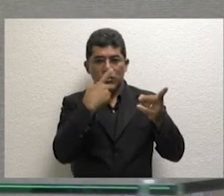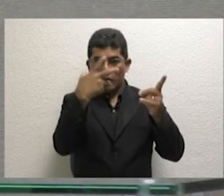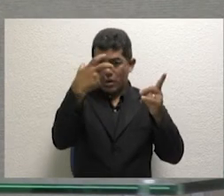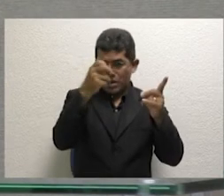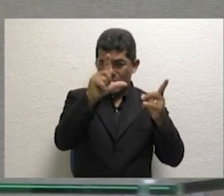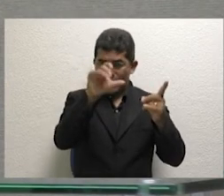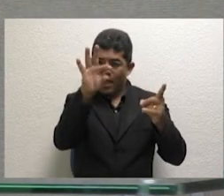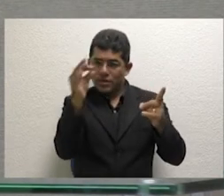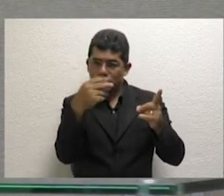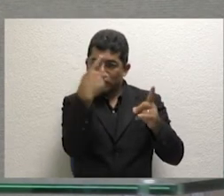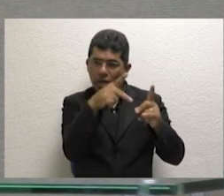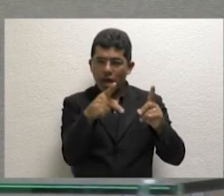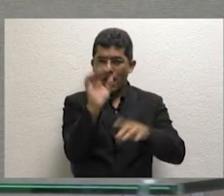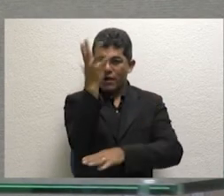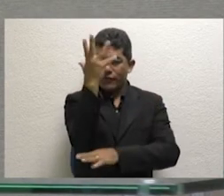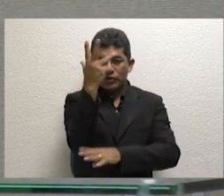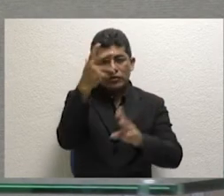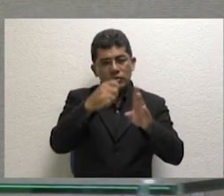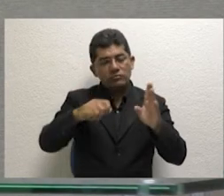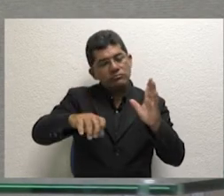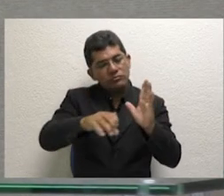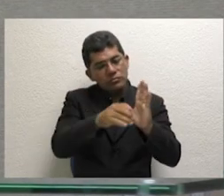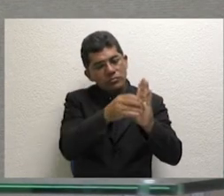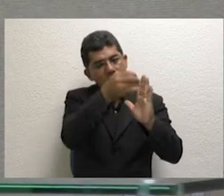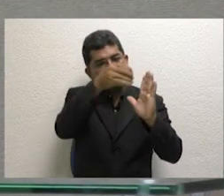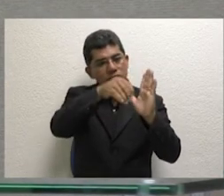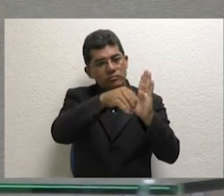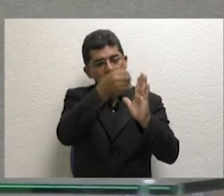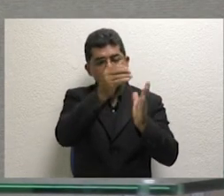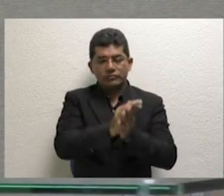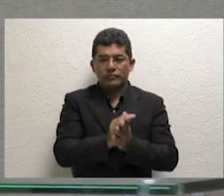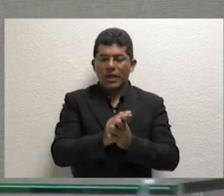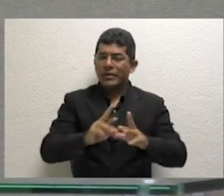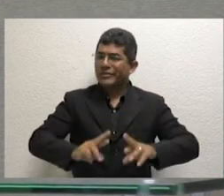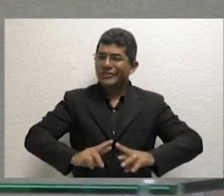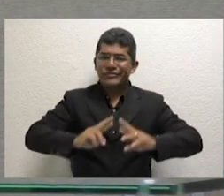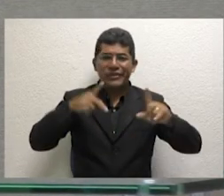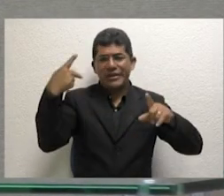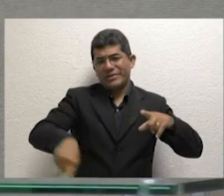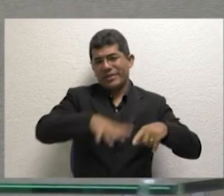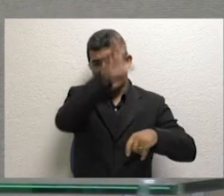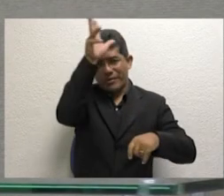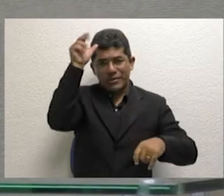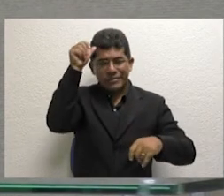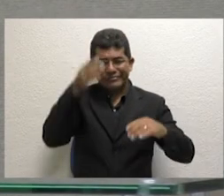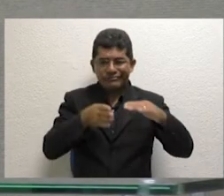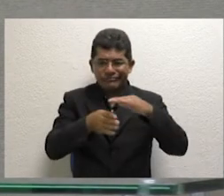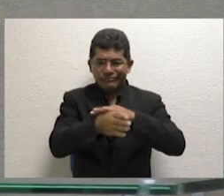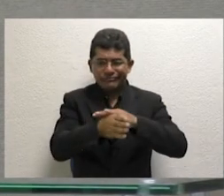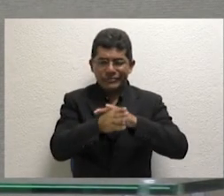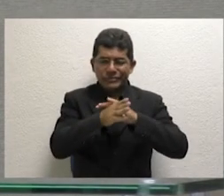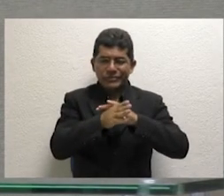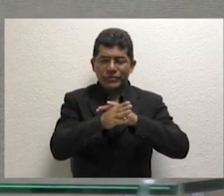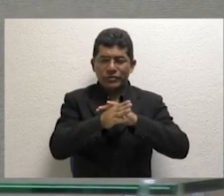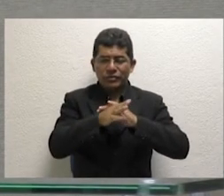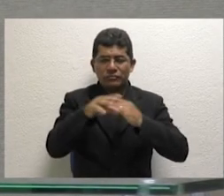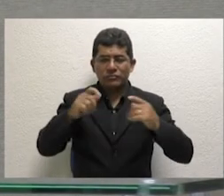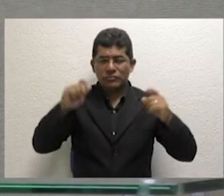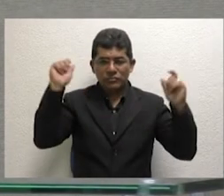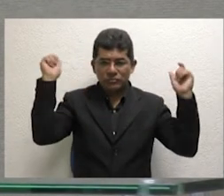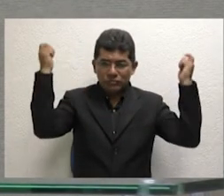diferente da situação do nosso seringueiro que entrava na floresta com uma poronga na cabeça